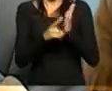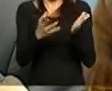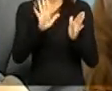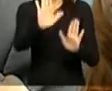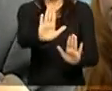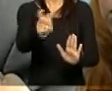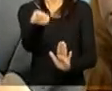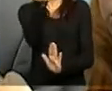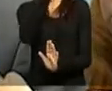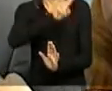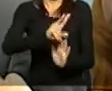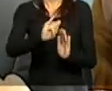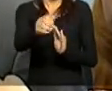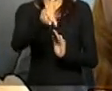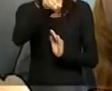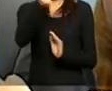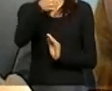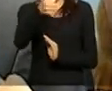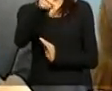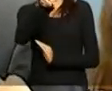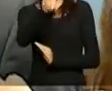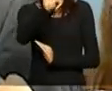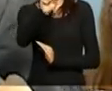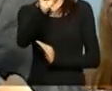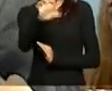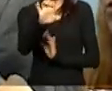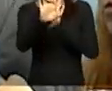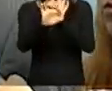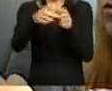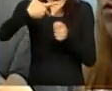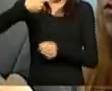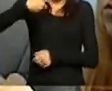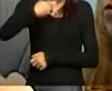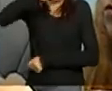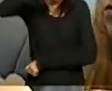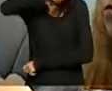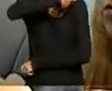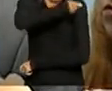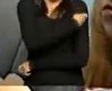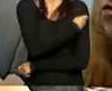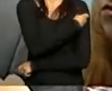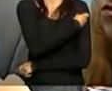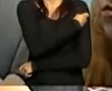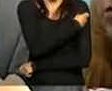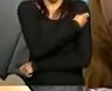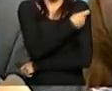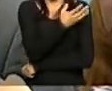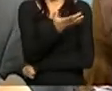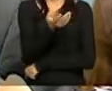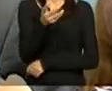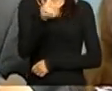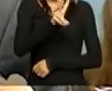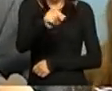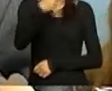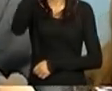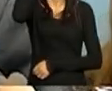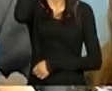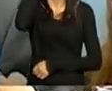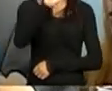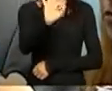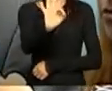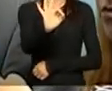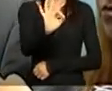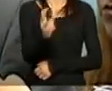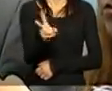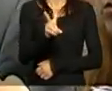mas da da vacina injetável certo então tomaram a vacina contra a paralisia infantil e a partir daí